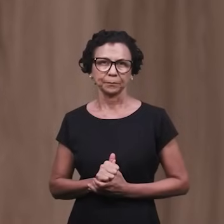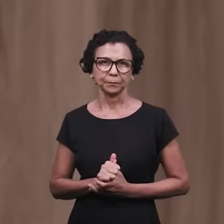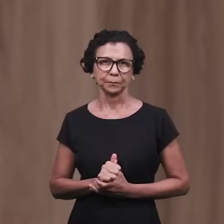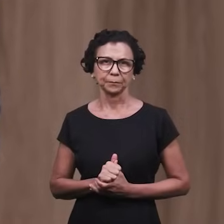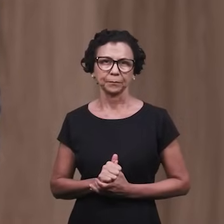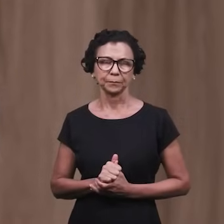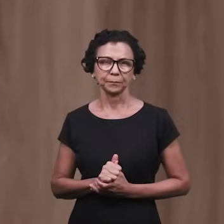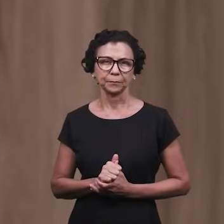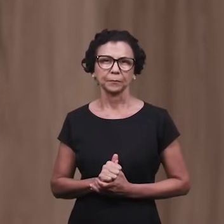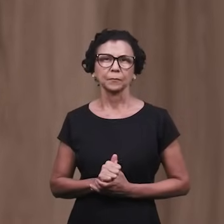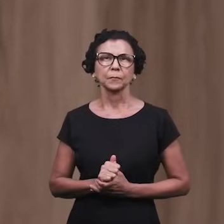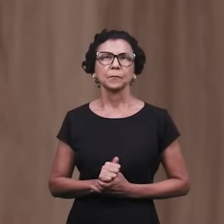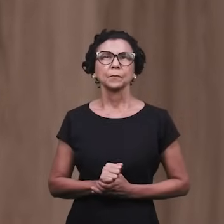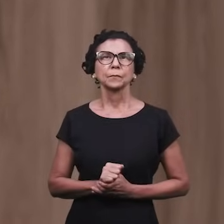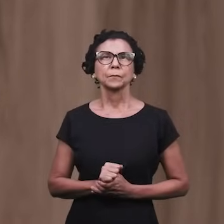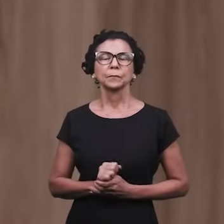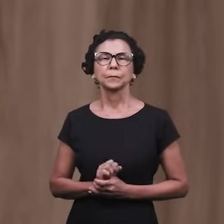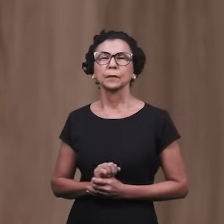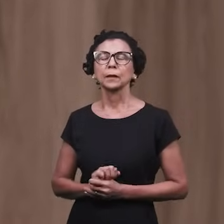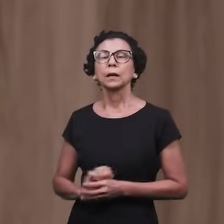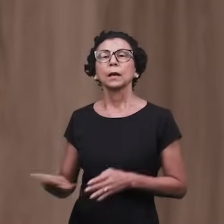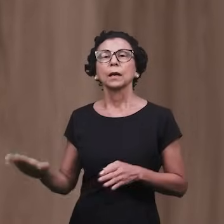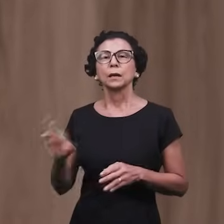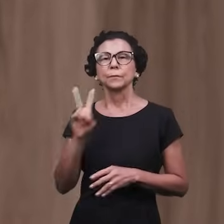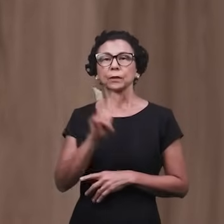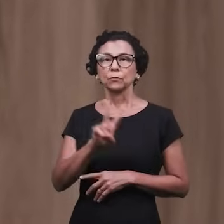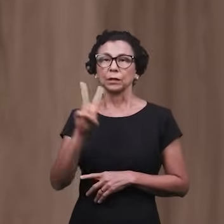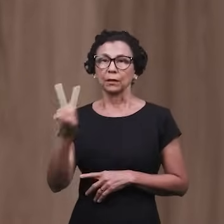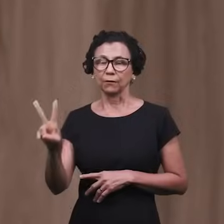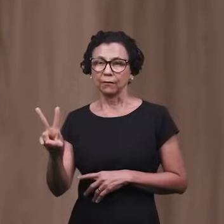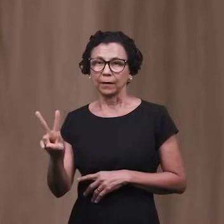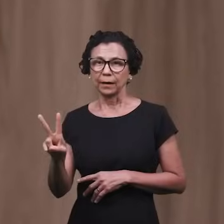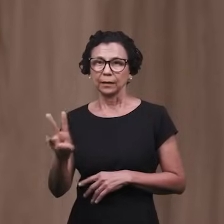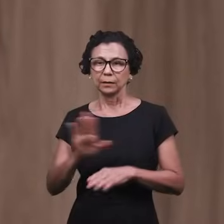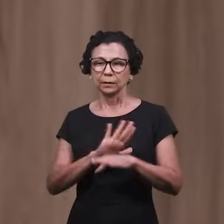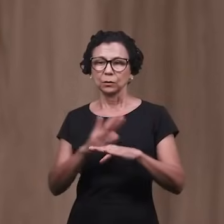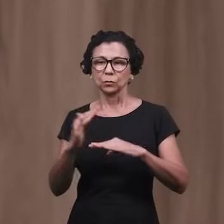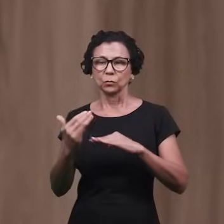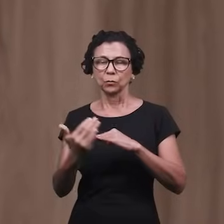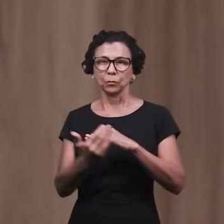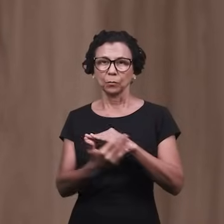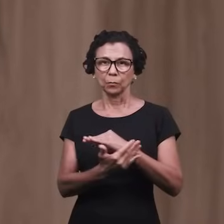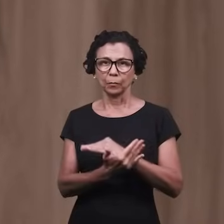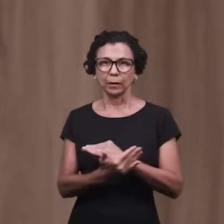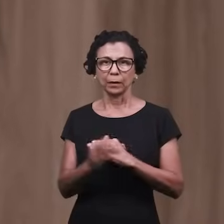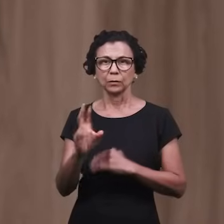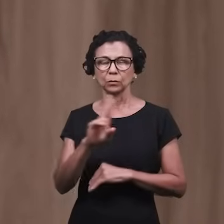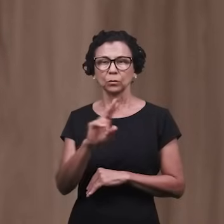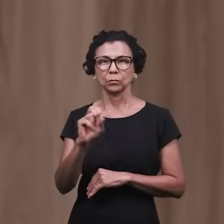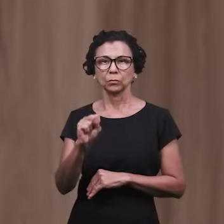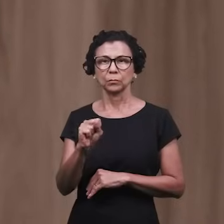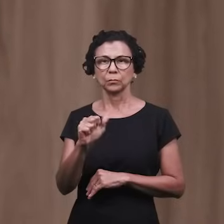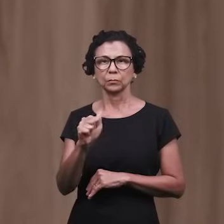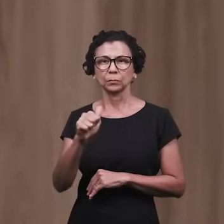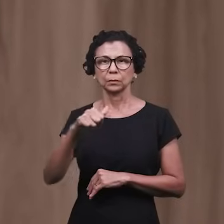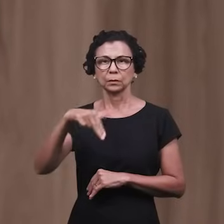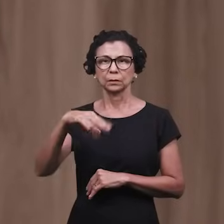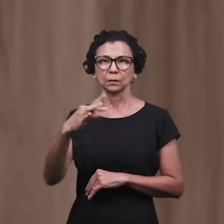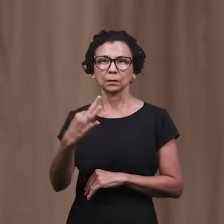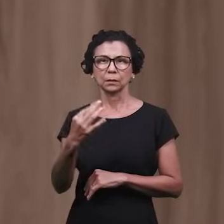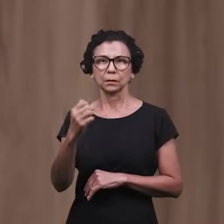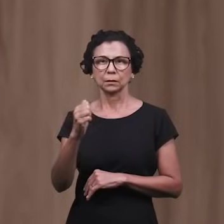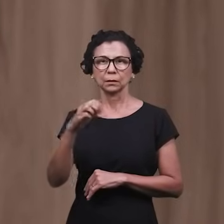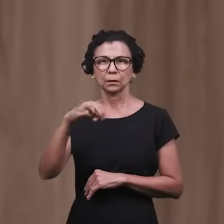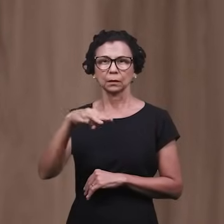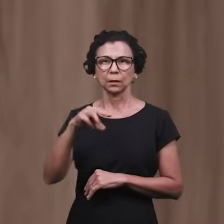em Vila Velha, Espírito Santo, num bairro chamado Santa Mônica, né, na Avenida João Mendes, número 129. Ali